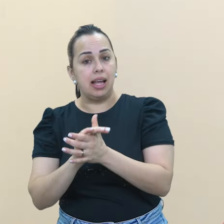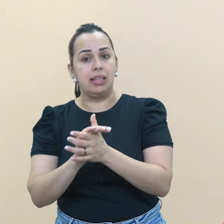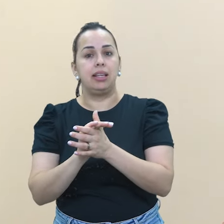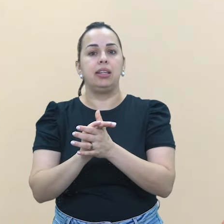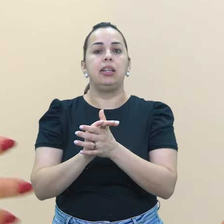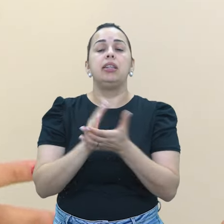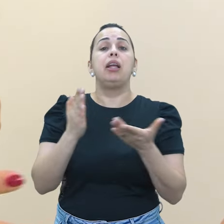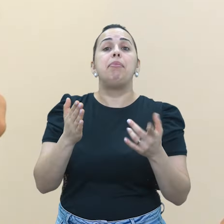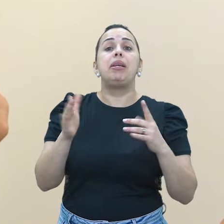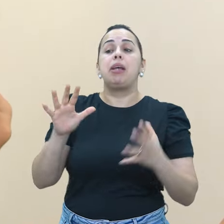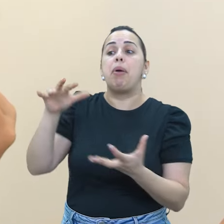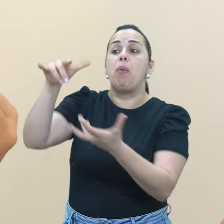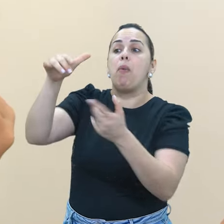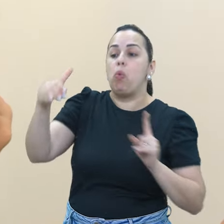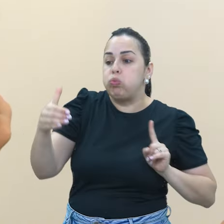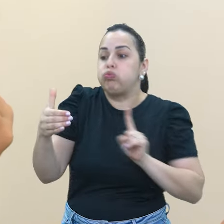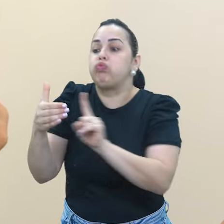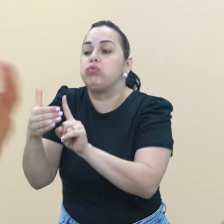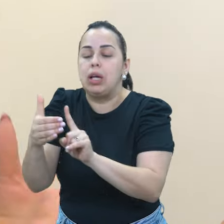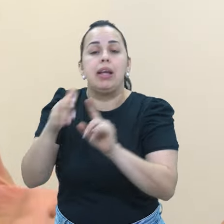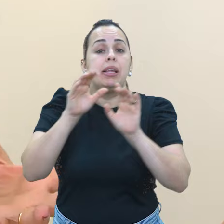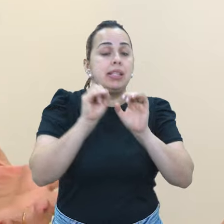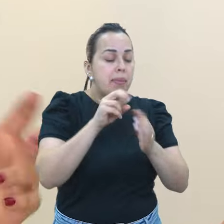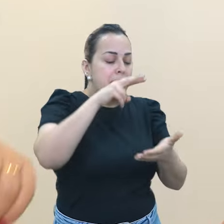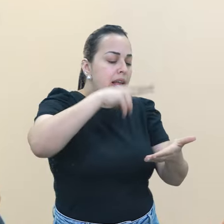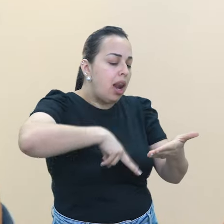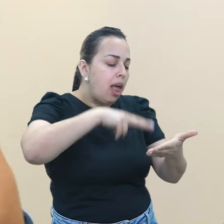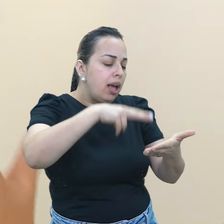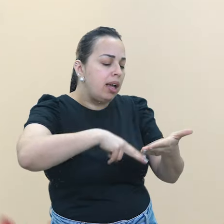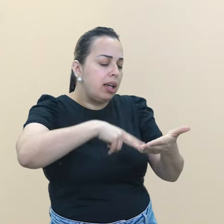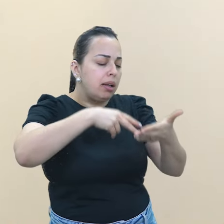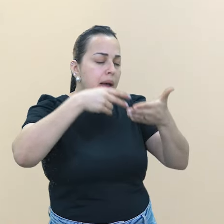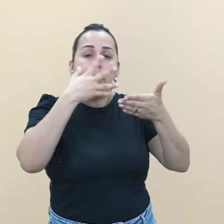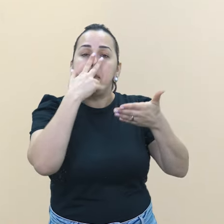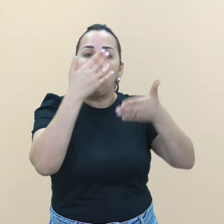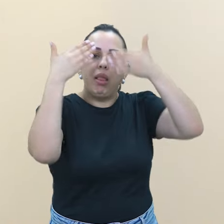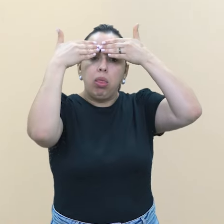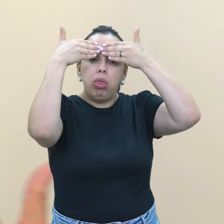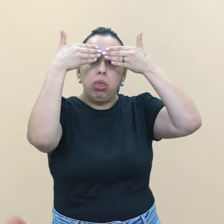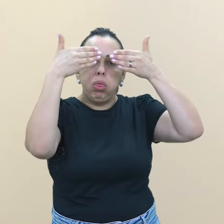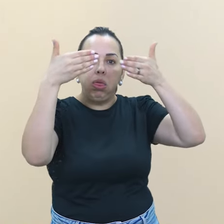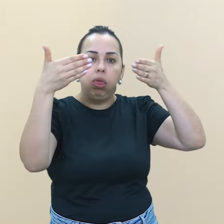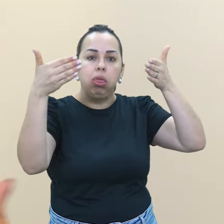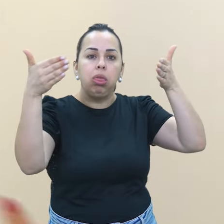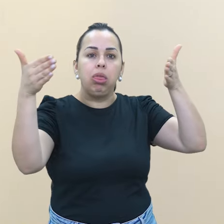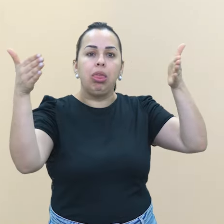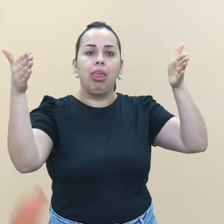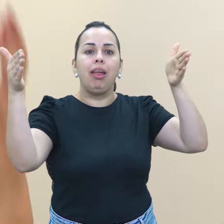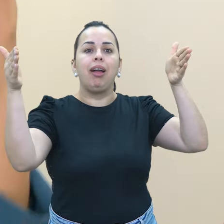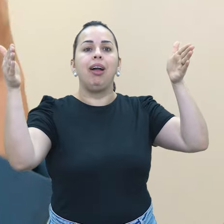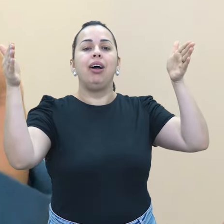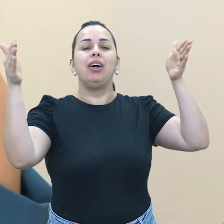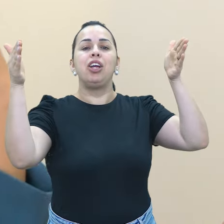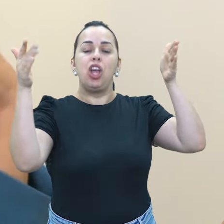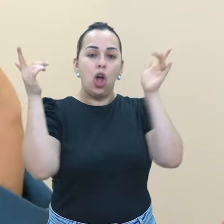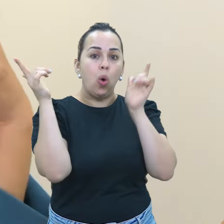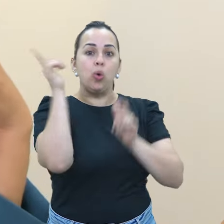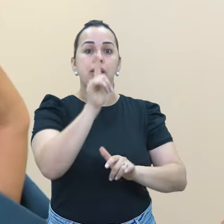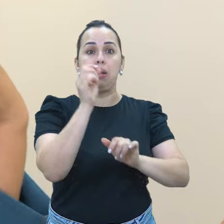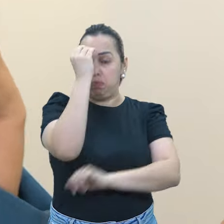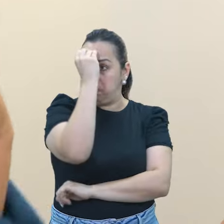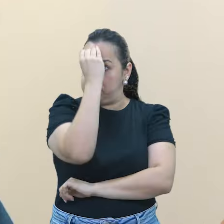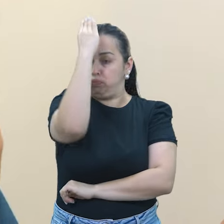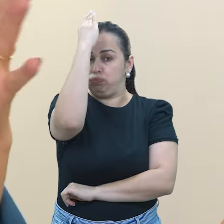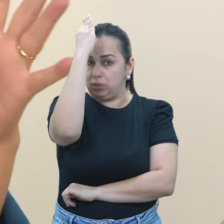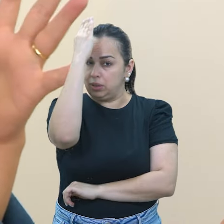lente de como a gente está inserido no mundo. Uhum. Cada vez que a gente lê, que a gente se abre para novos conhecimentos, a gente ganha novas